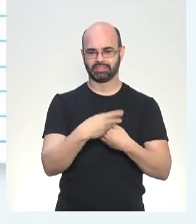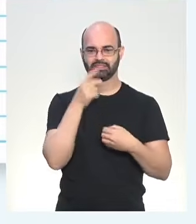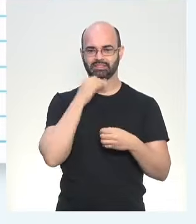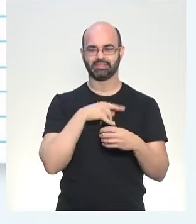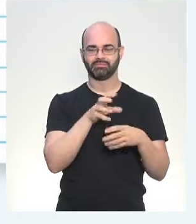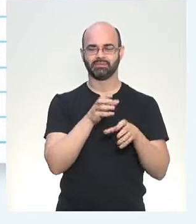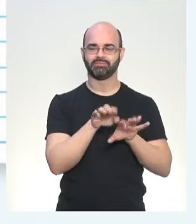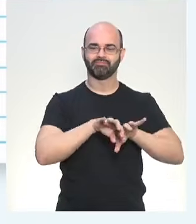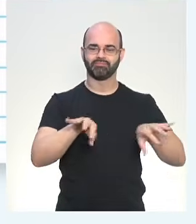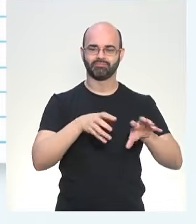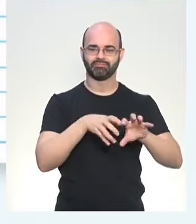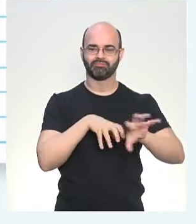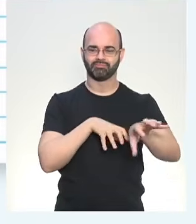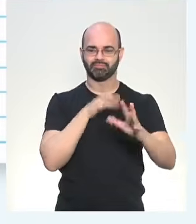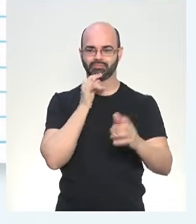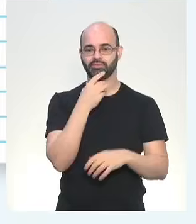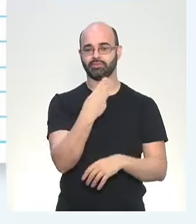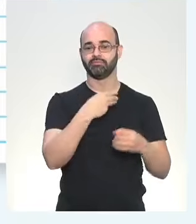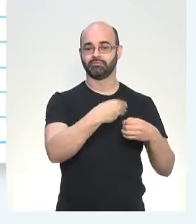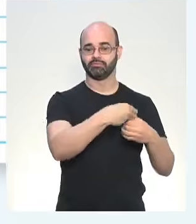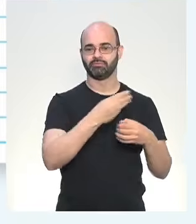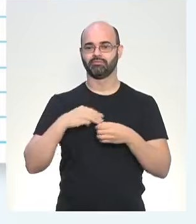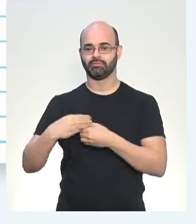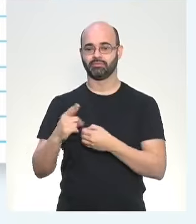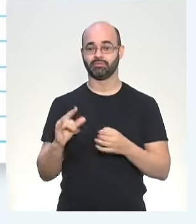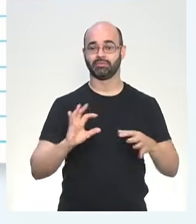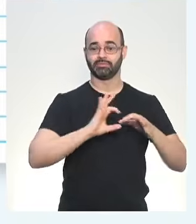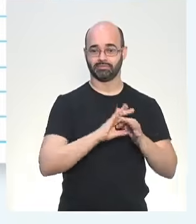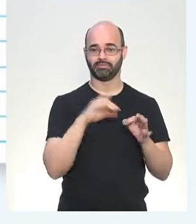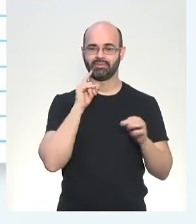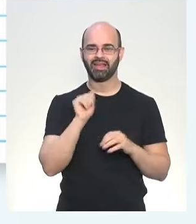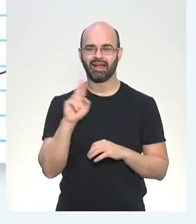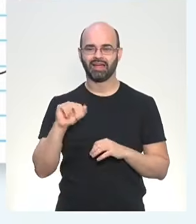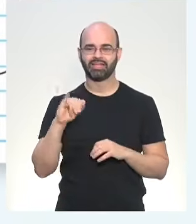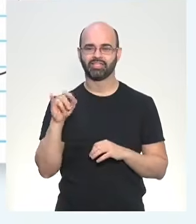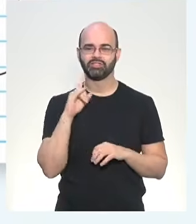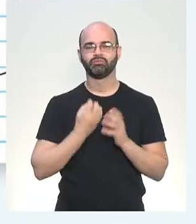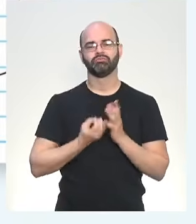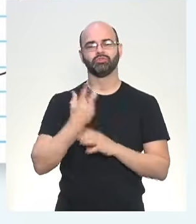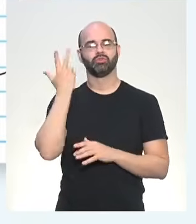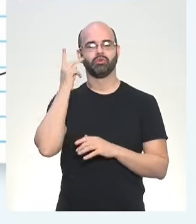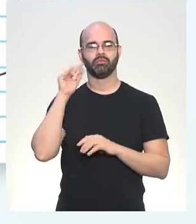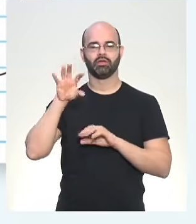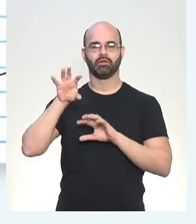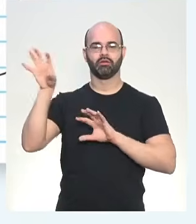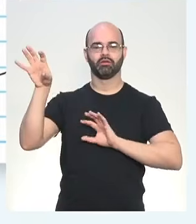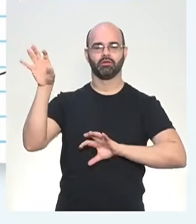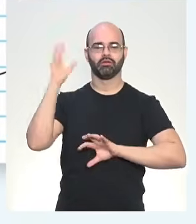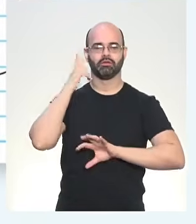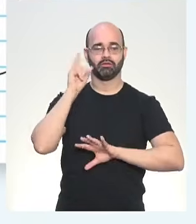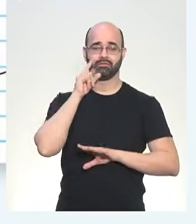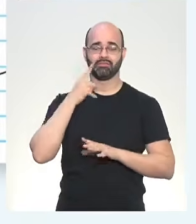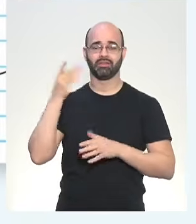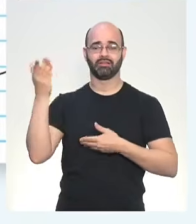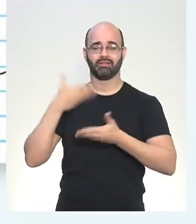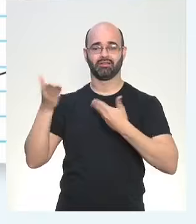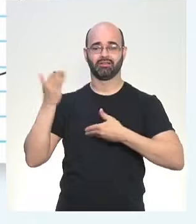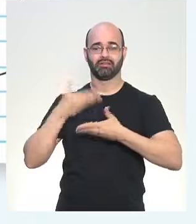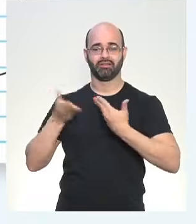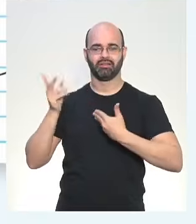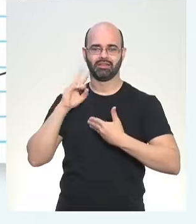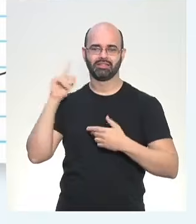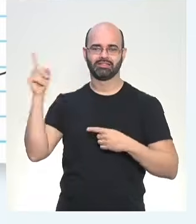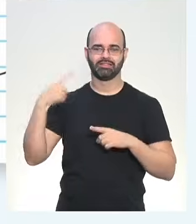e geraram deste modo 2 municípios já integrados, os arranjos surgem naturalmente. Em geral, as interações ocorrem pela